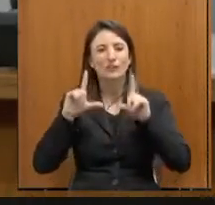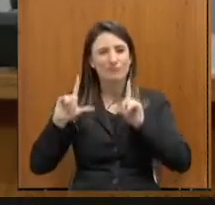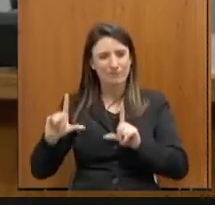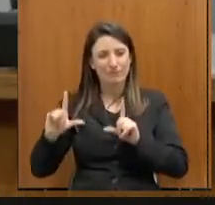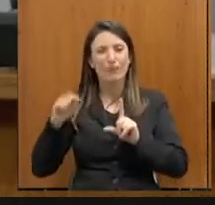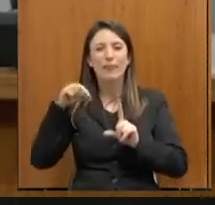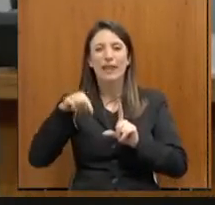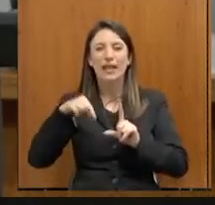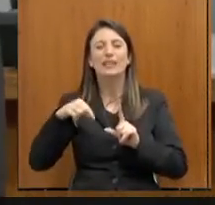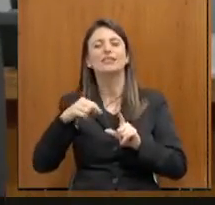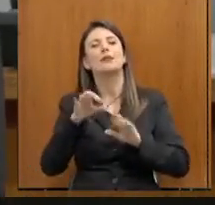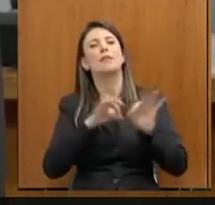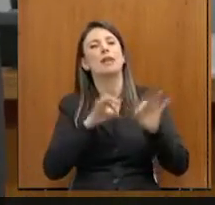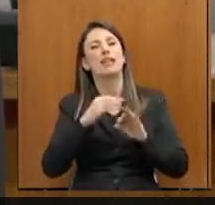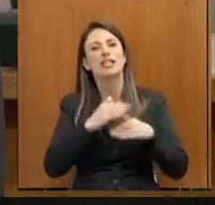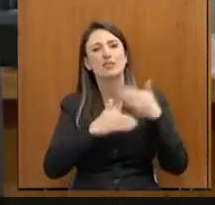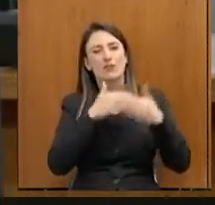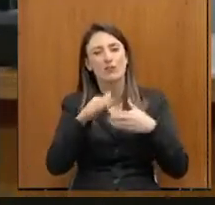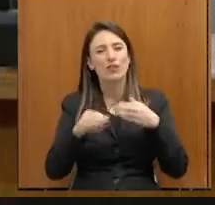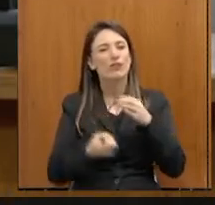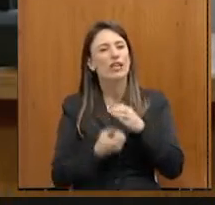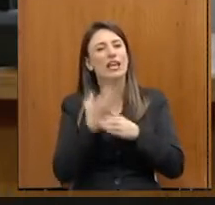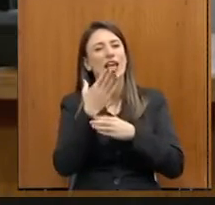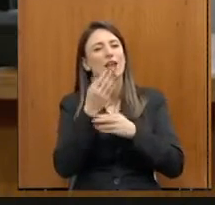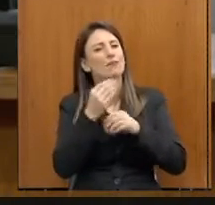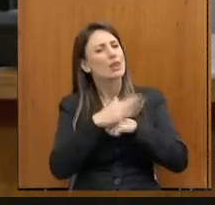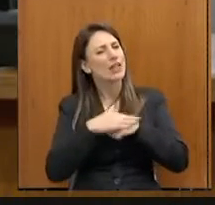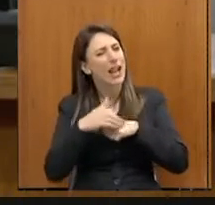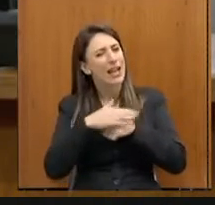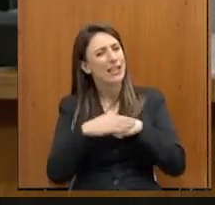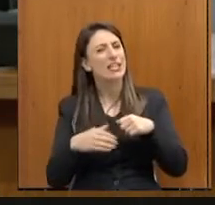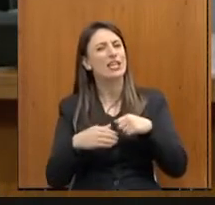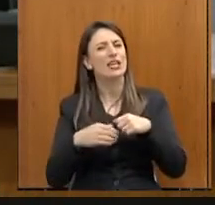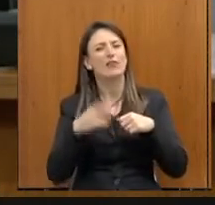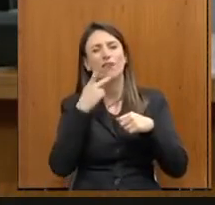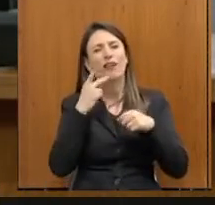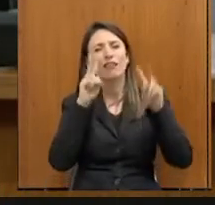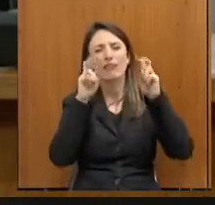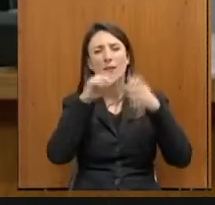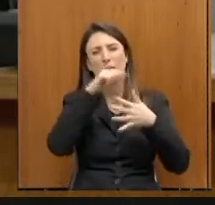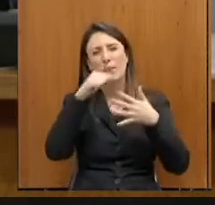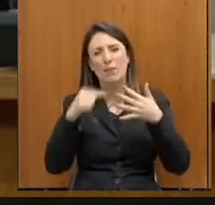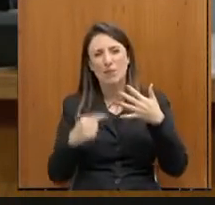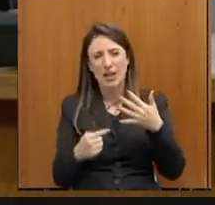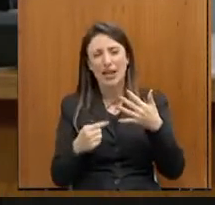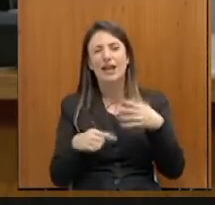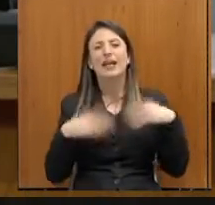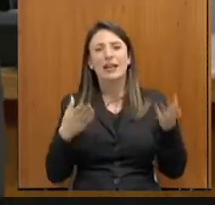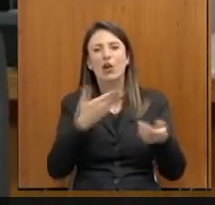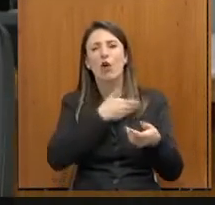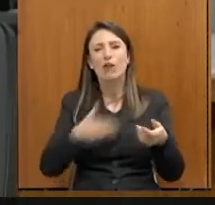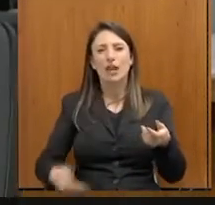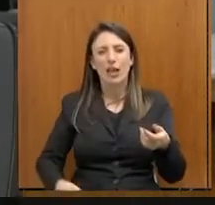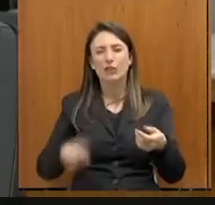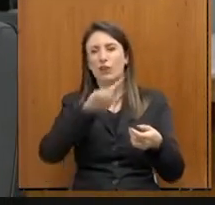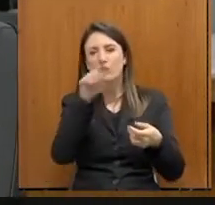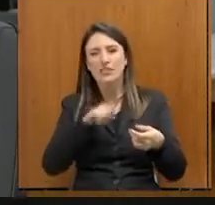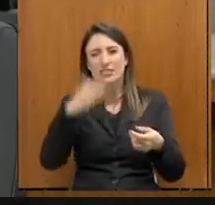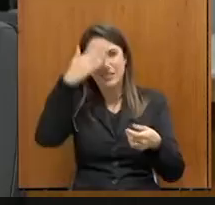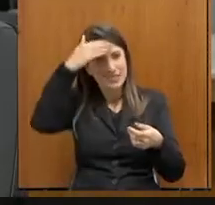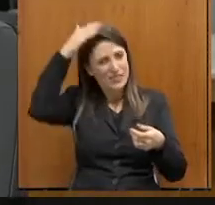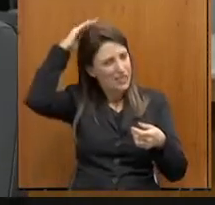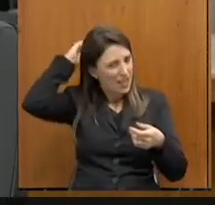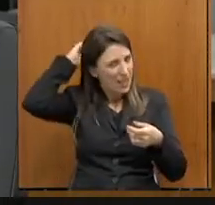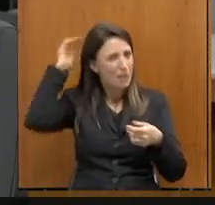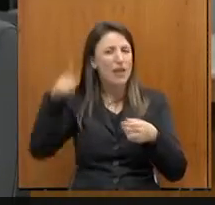desenvolvimento foi feito com muito carinho de forma transversal e com grande apoio do governador Romeu Zema para que a gente possa fazer